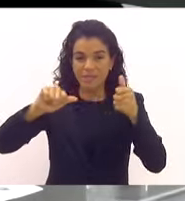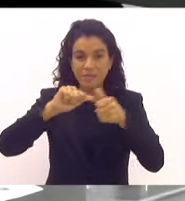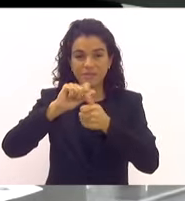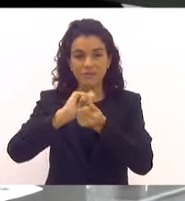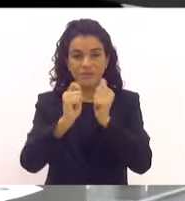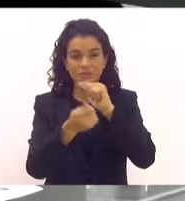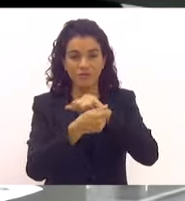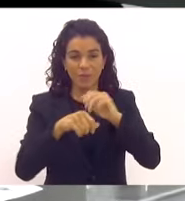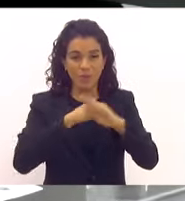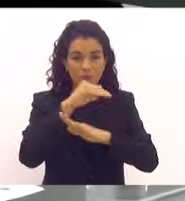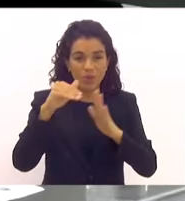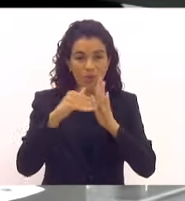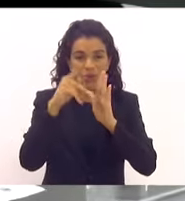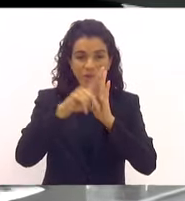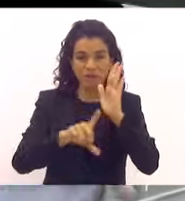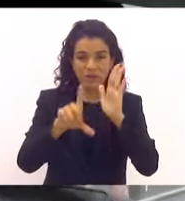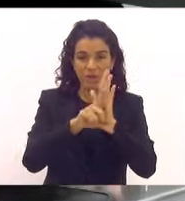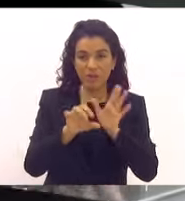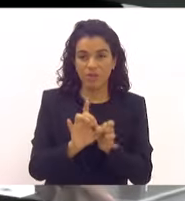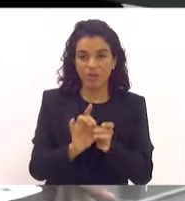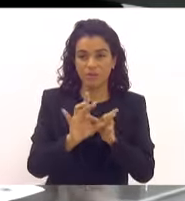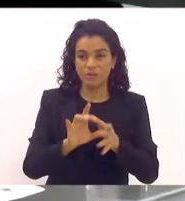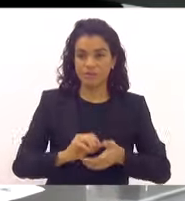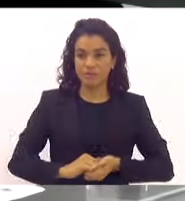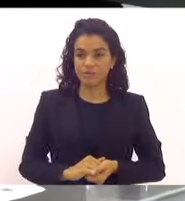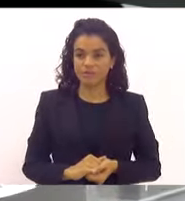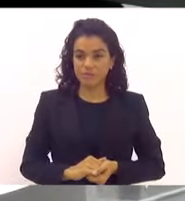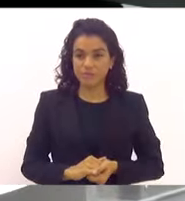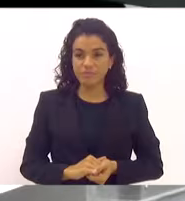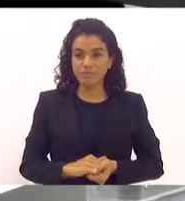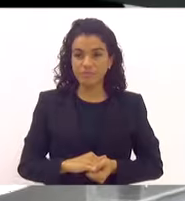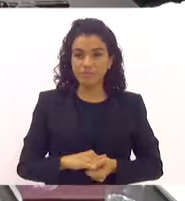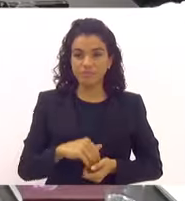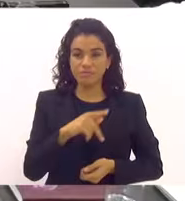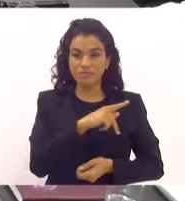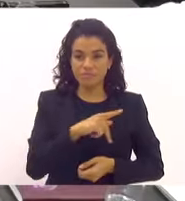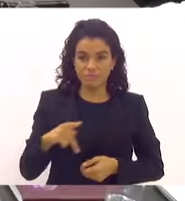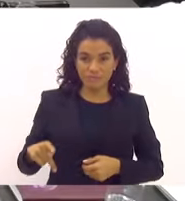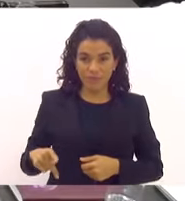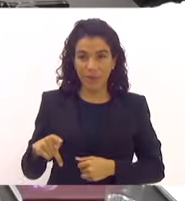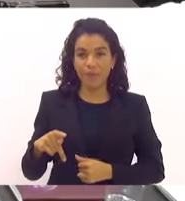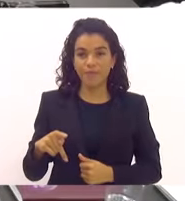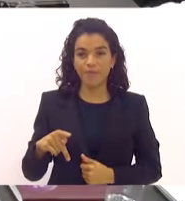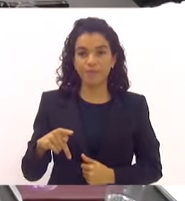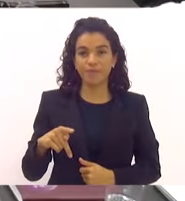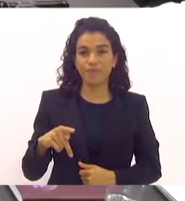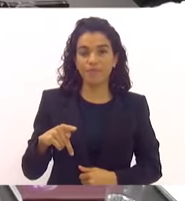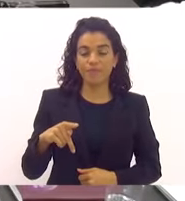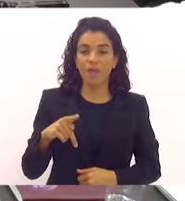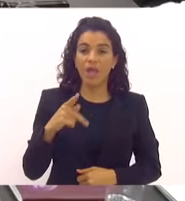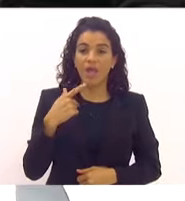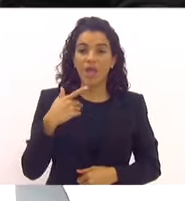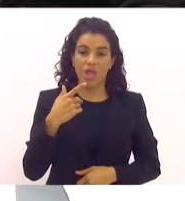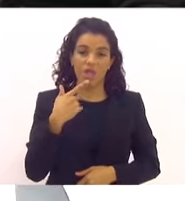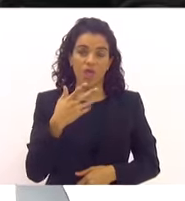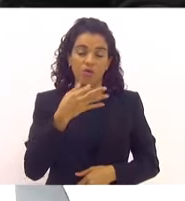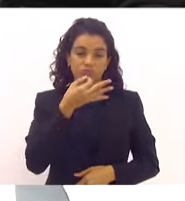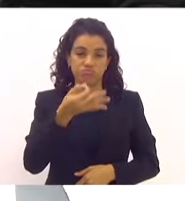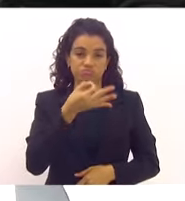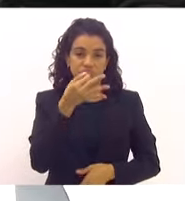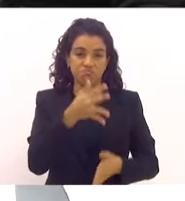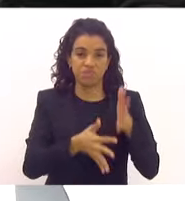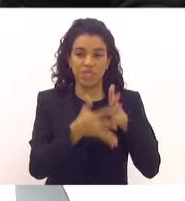projeto em autorizativo. Presidente, eu estou com voto separado pela